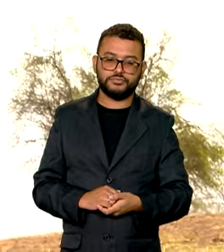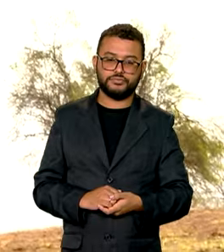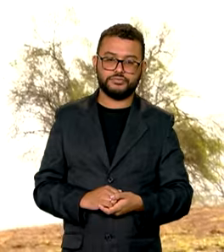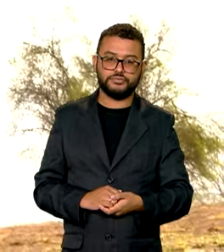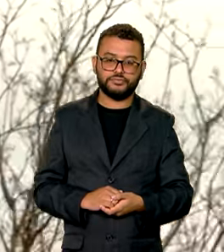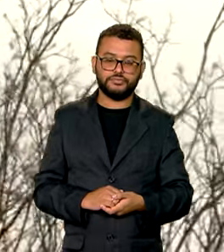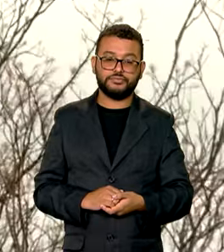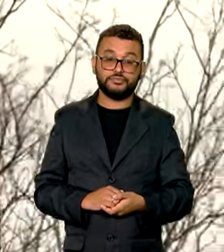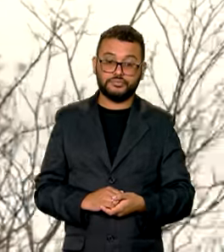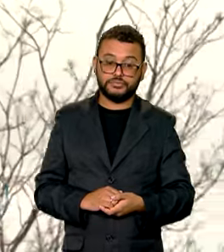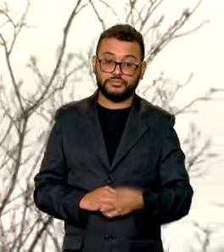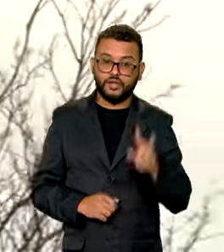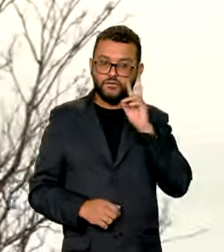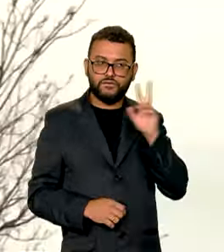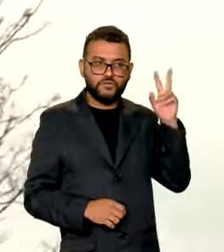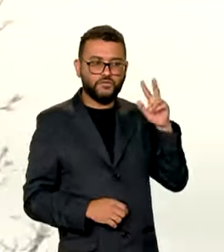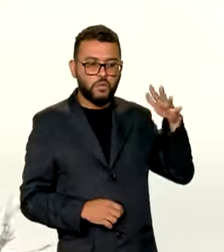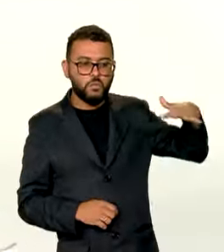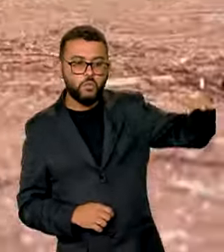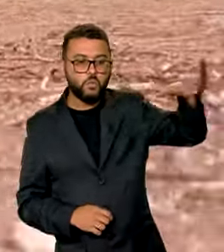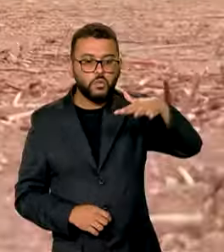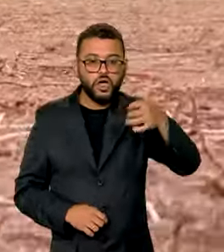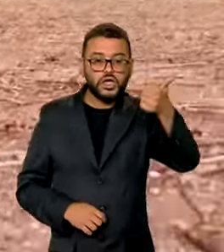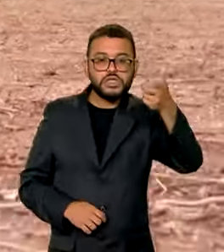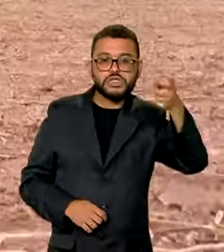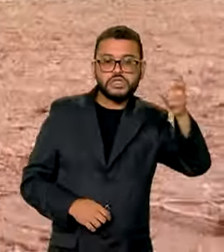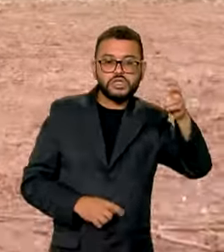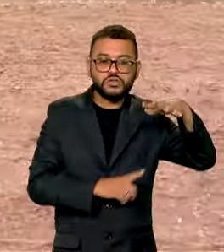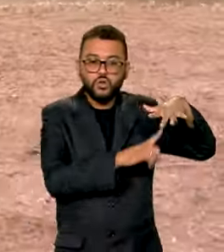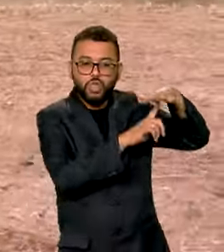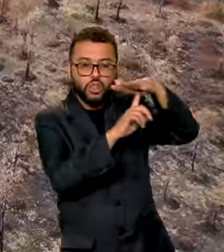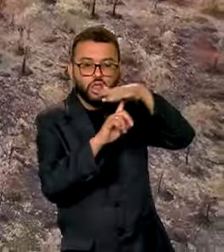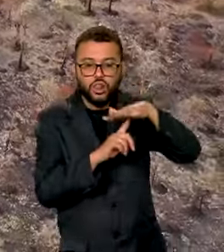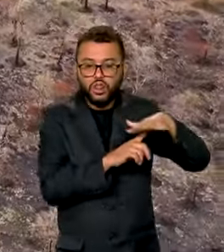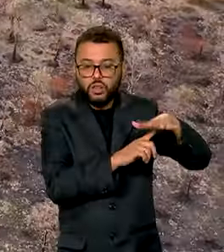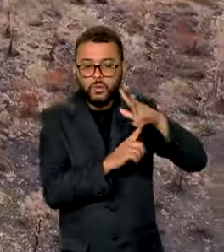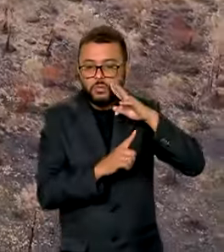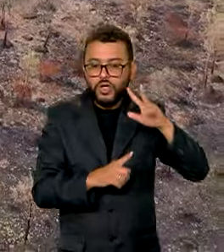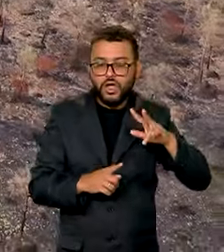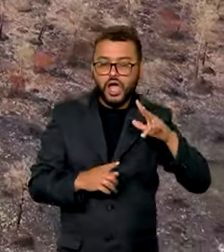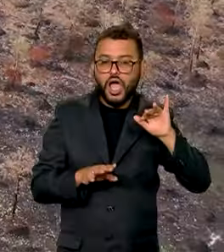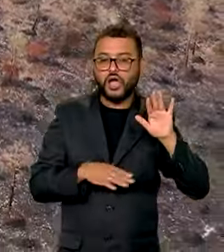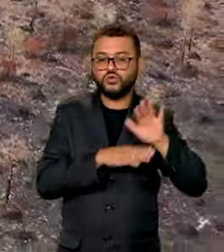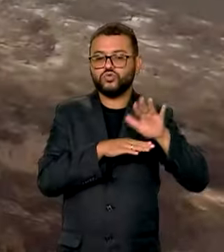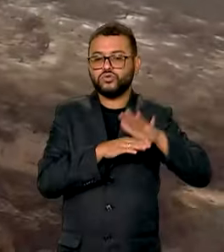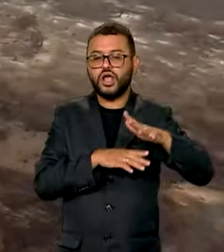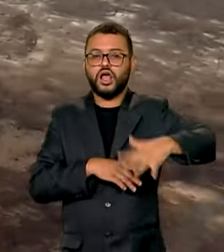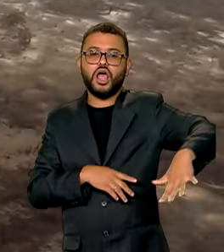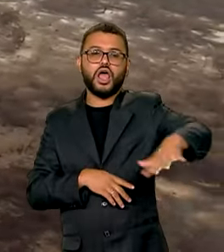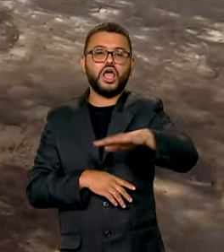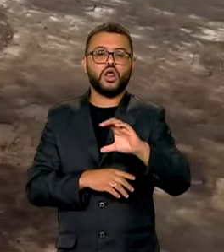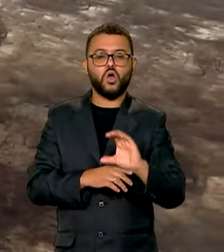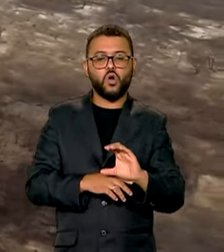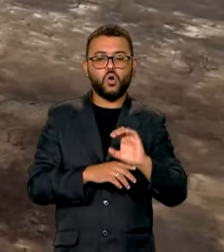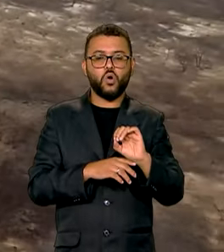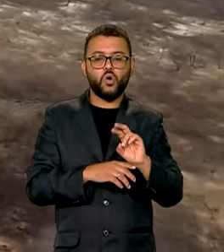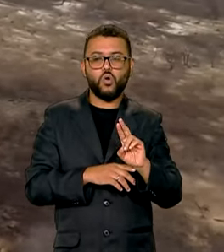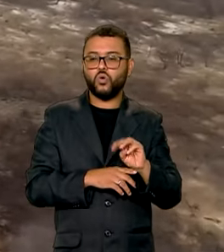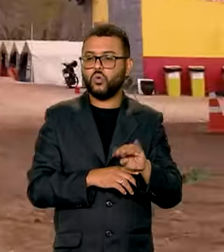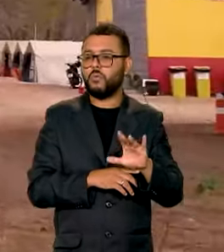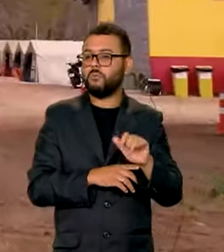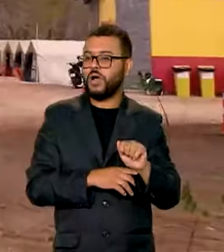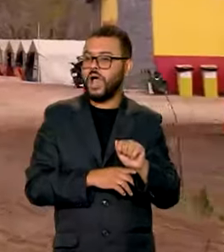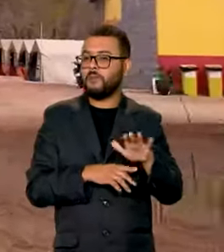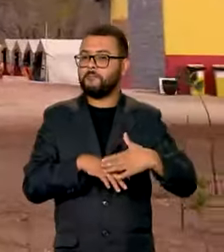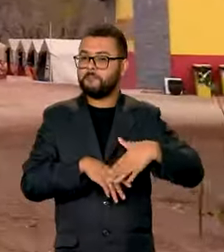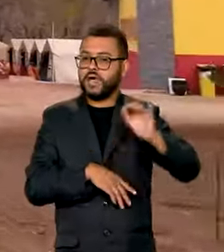Pantanal pelo alto 15 aeronaves ajudam na operação em Corumbá região com maior número de focos de incêndio